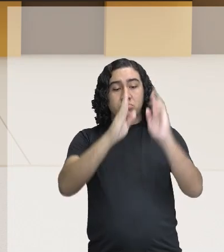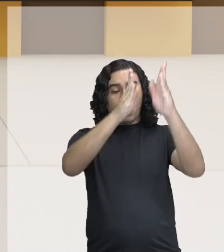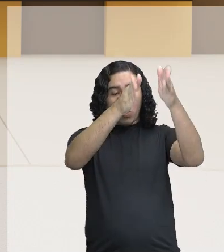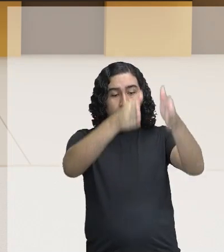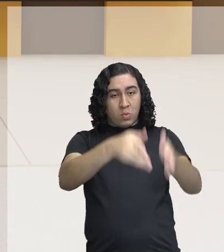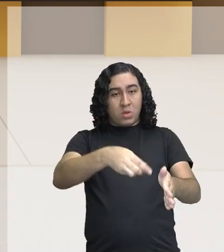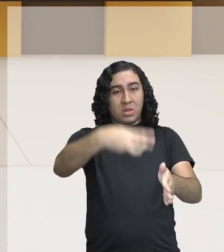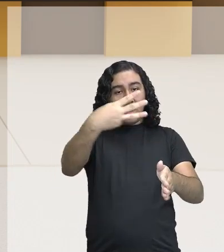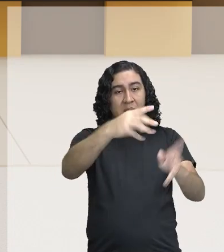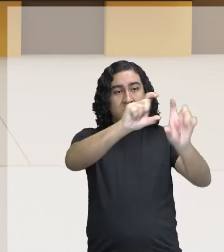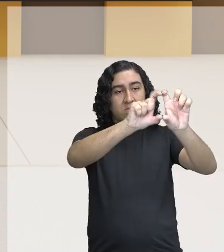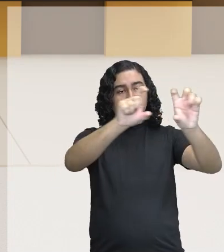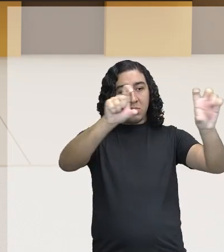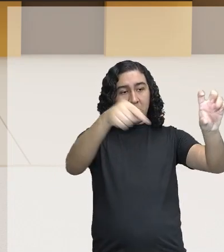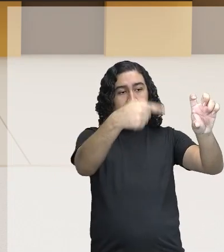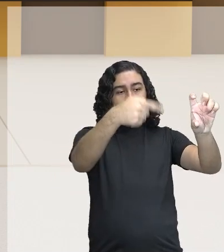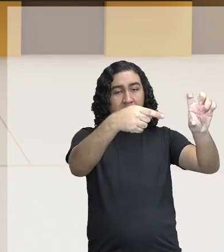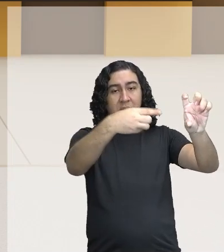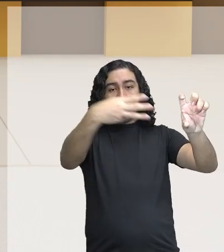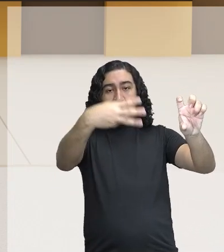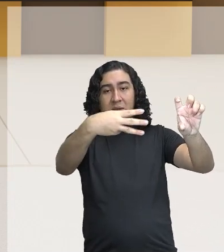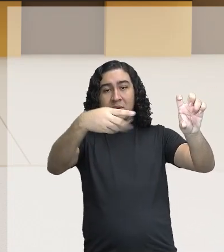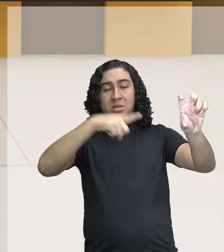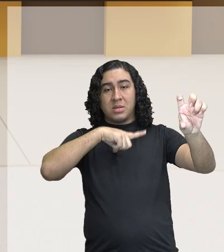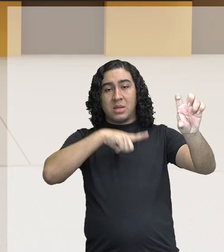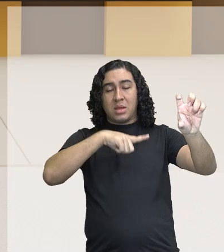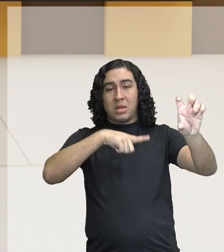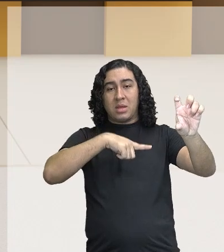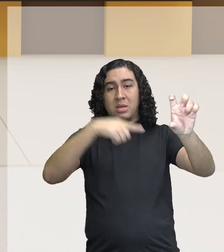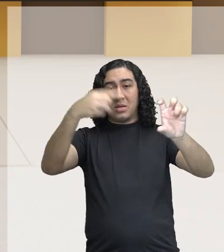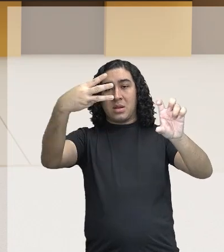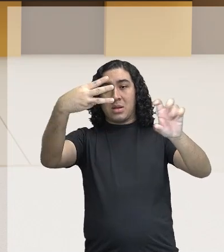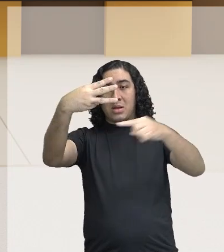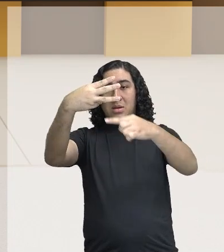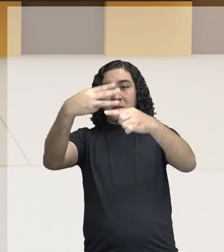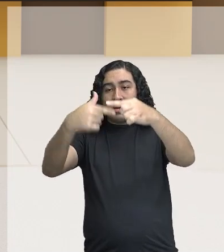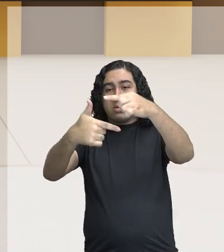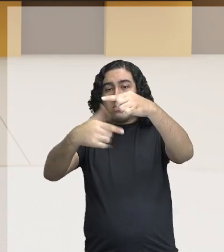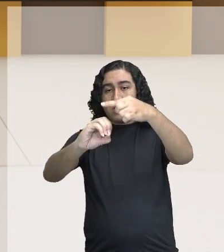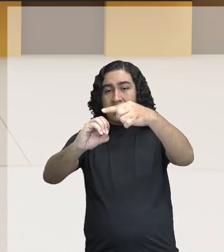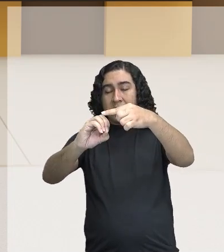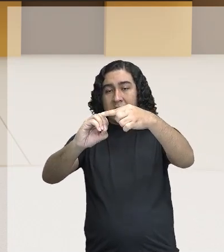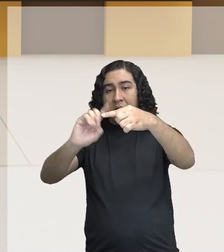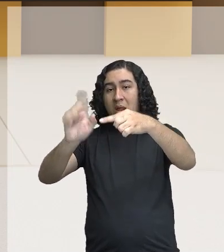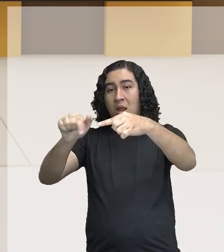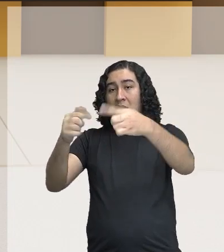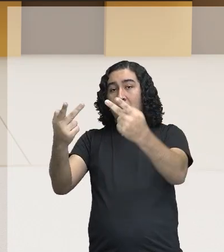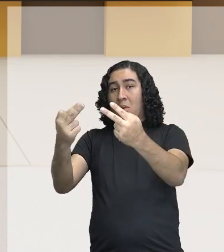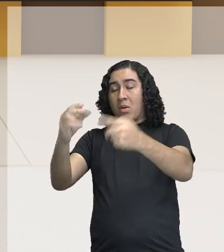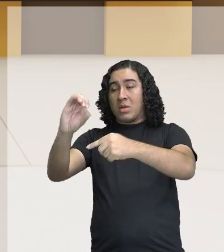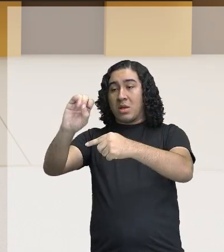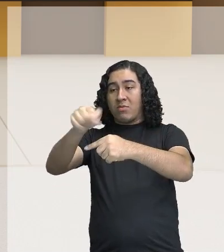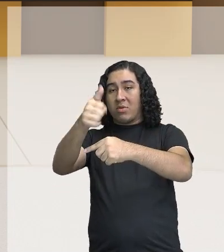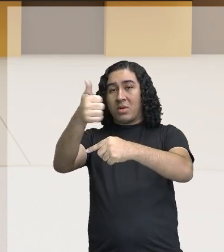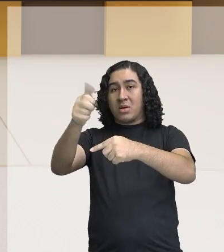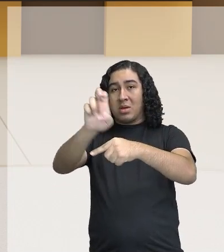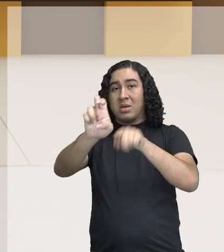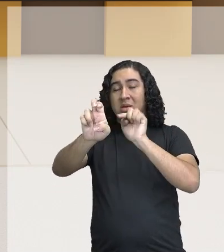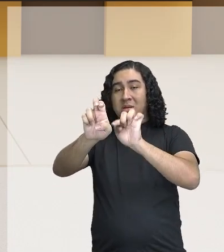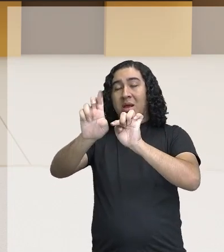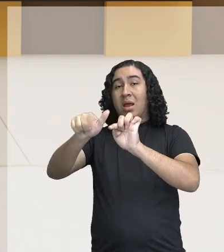o total, frequência relativa, 3 sobre 20, que isso é igual 0,15,